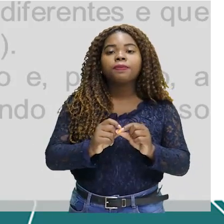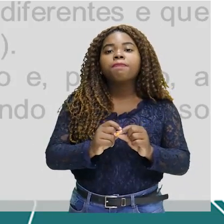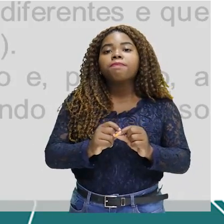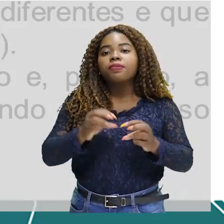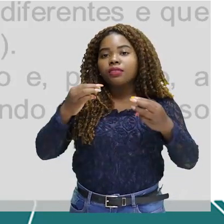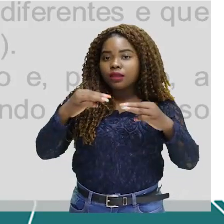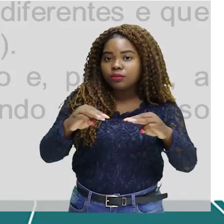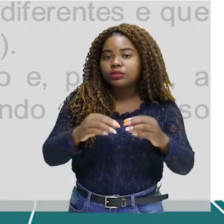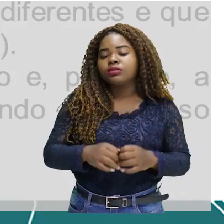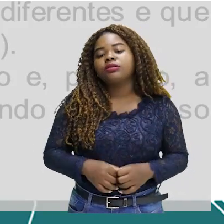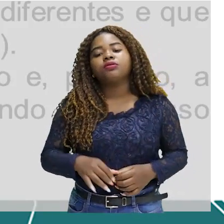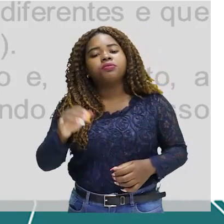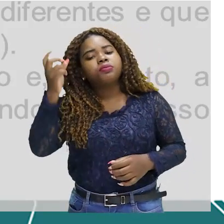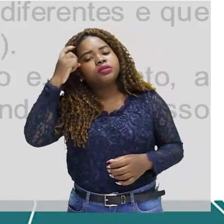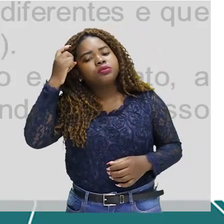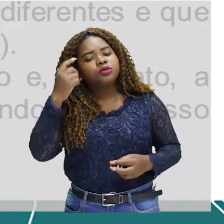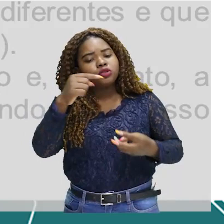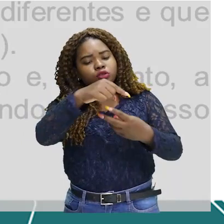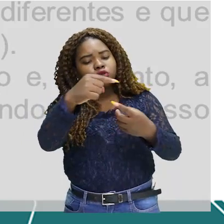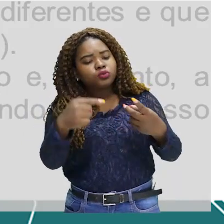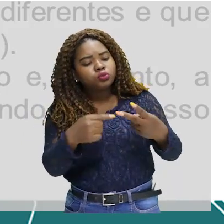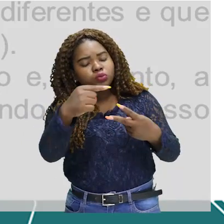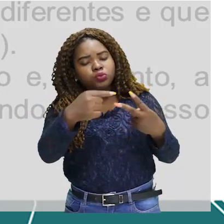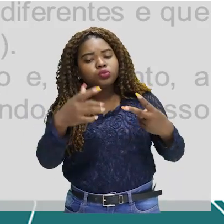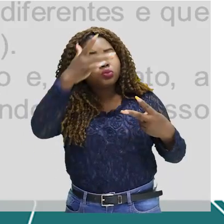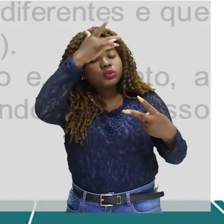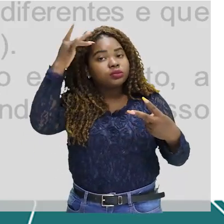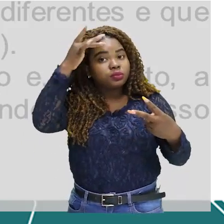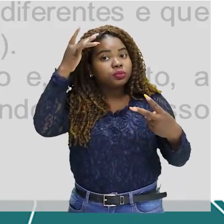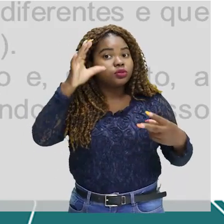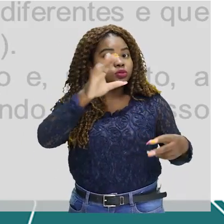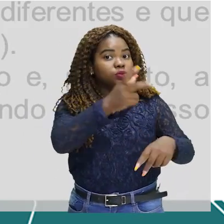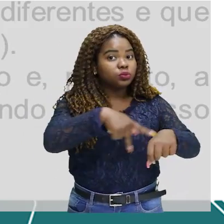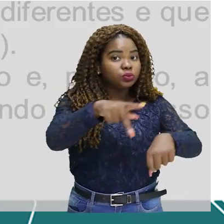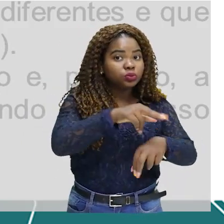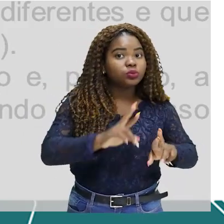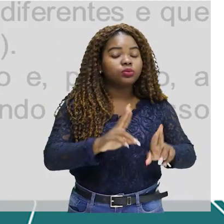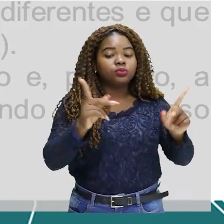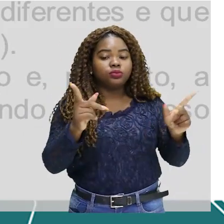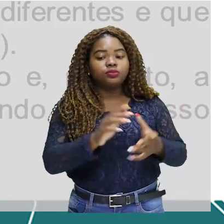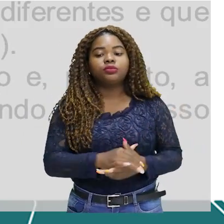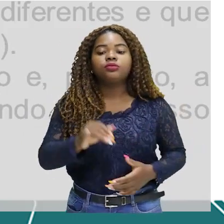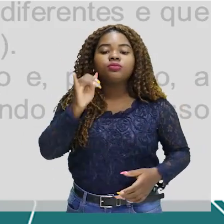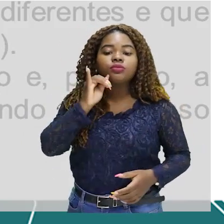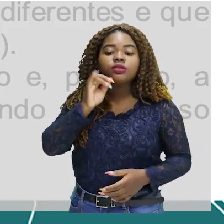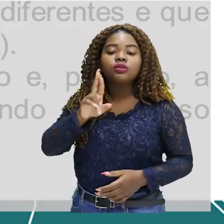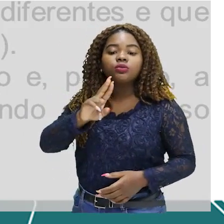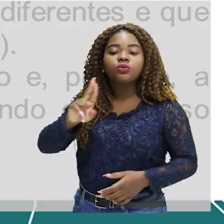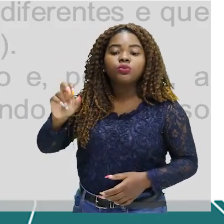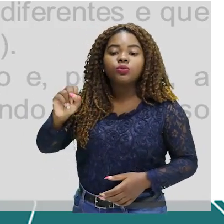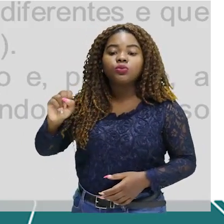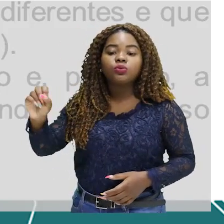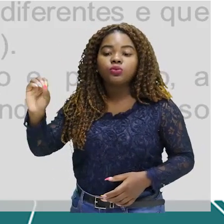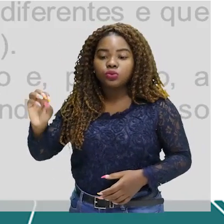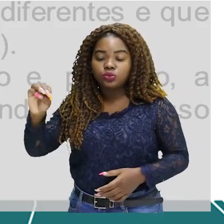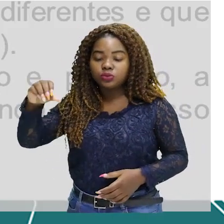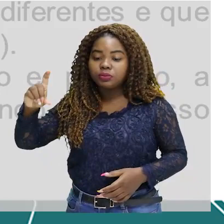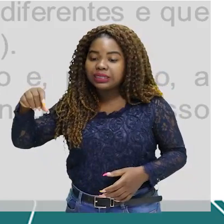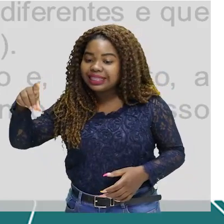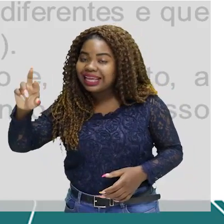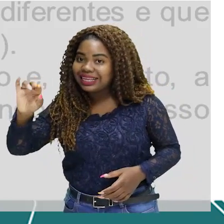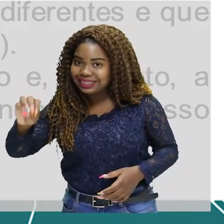países diferentes e que não conhecem a língua utilizada por elas, por exemplo, russo e mandarim. Sendo assim, o código utilizado por